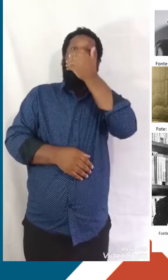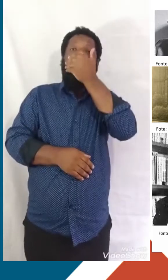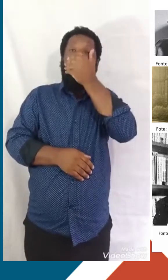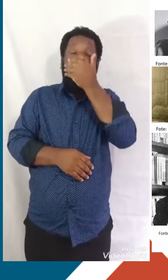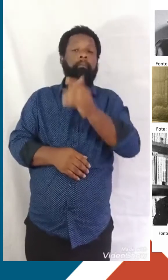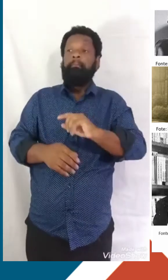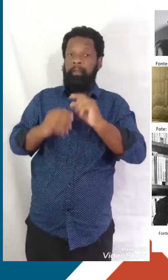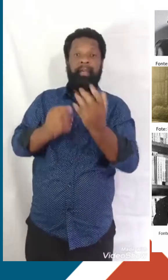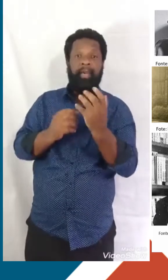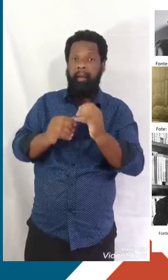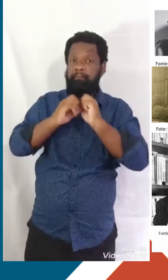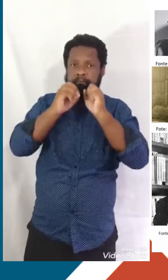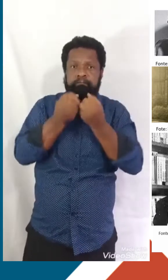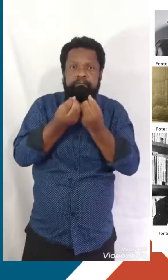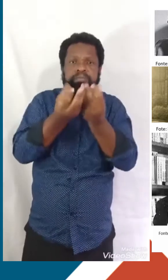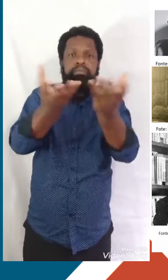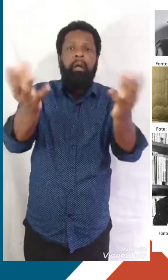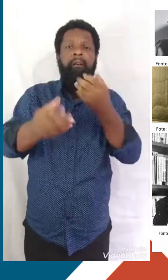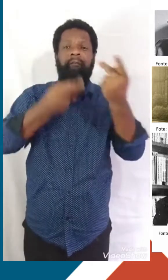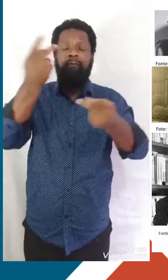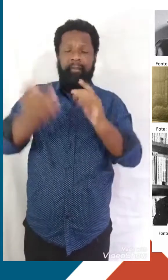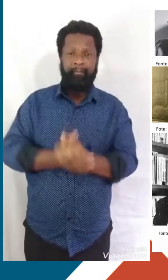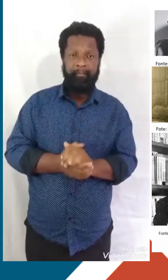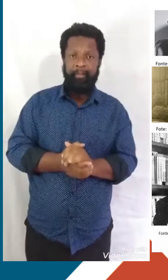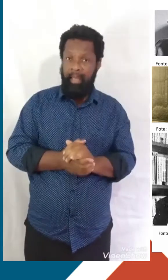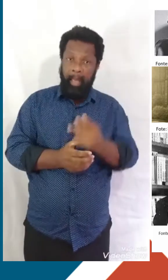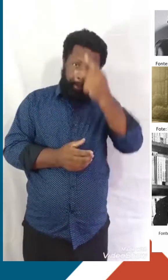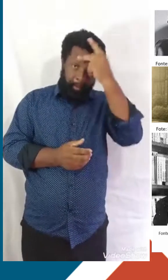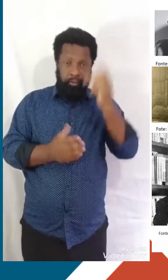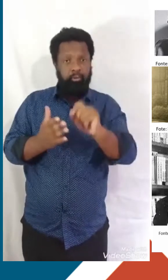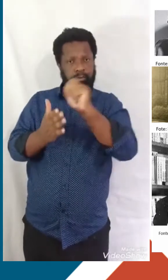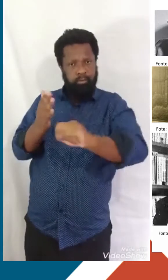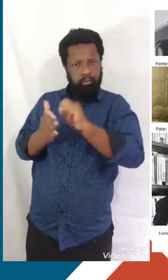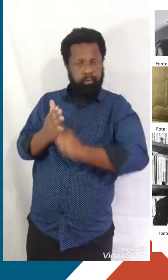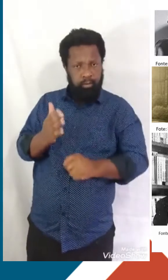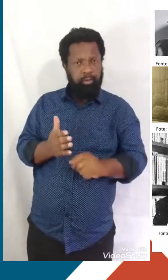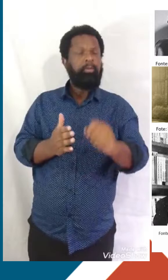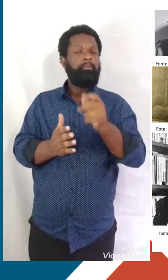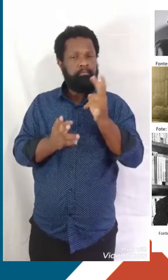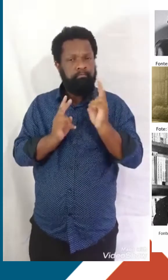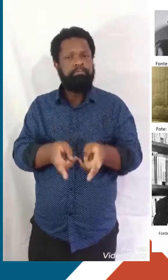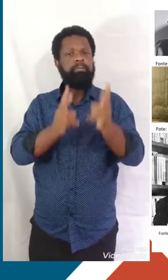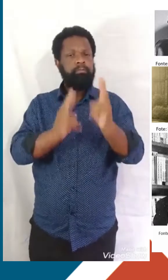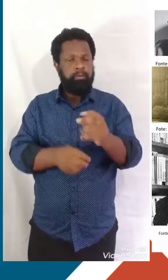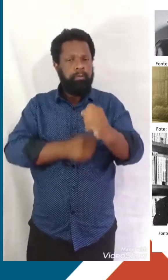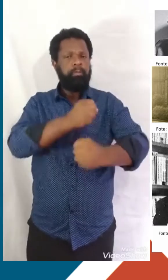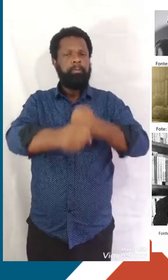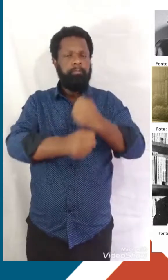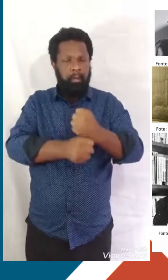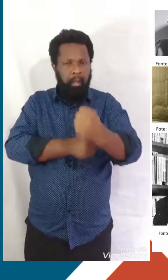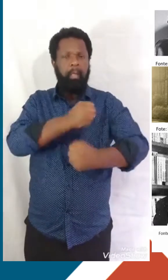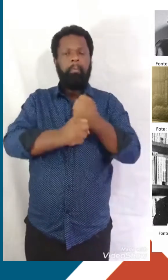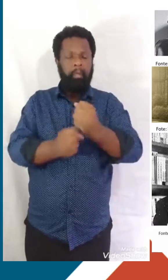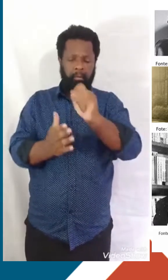das artes. Muitos autores da geração de 45 continuaram a publicar nas décadas de